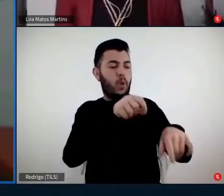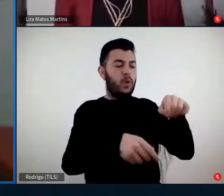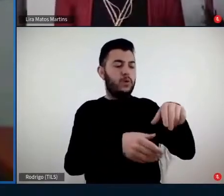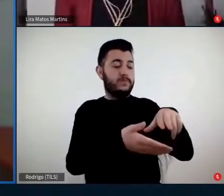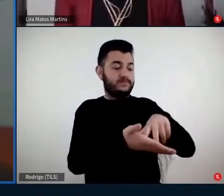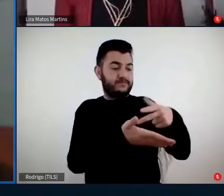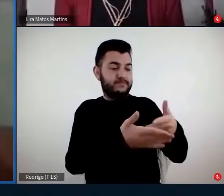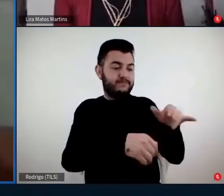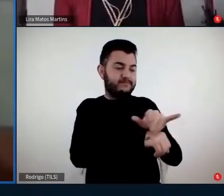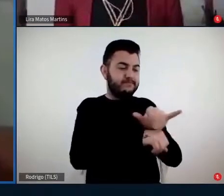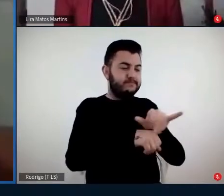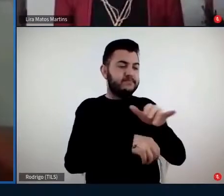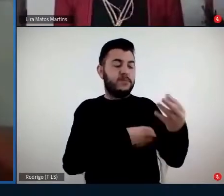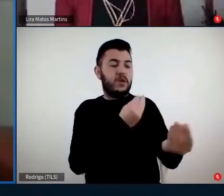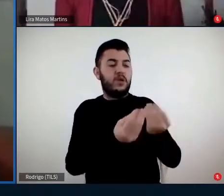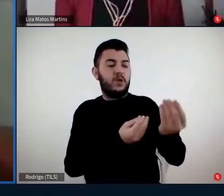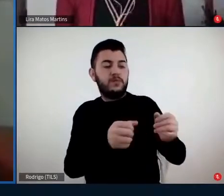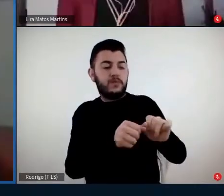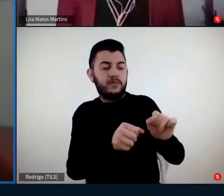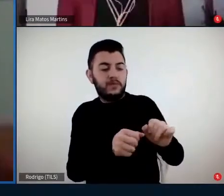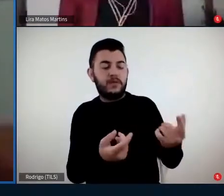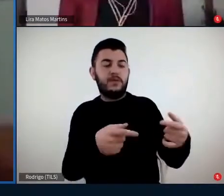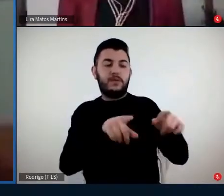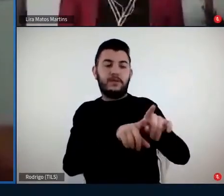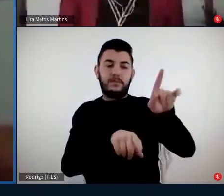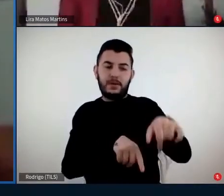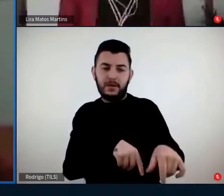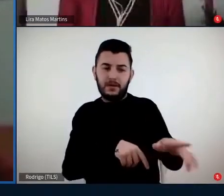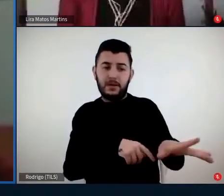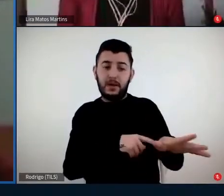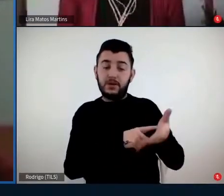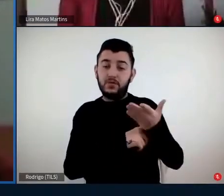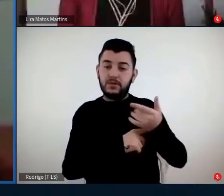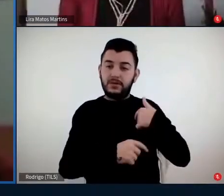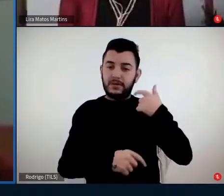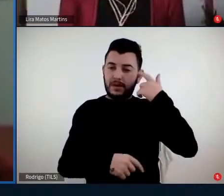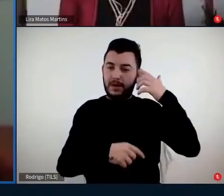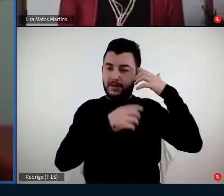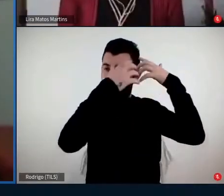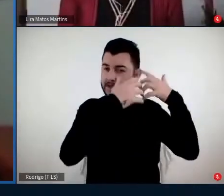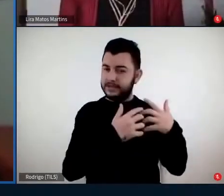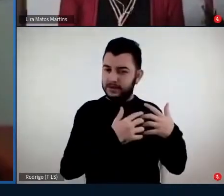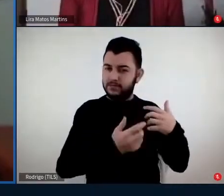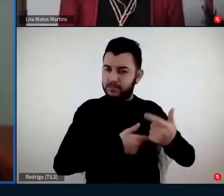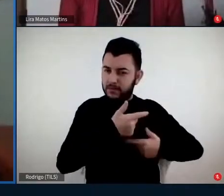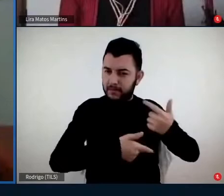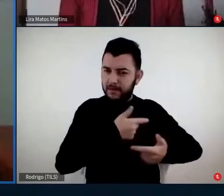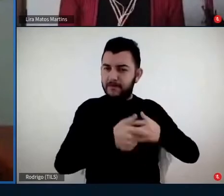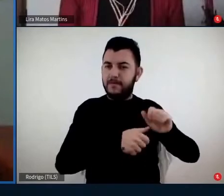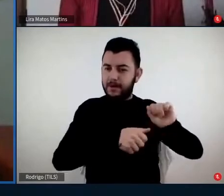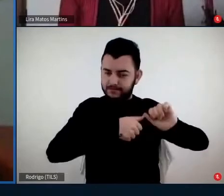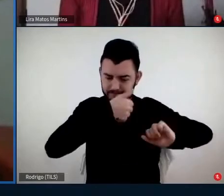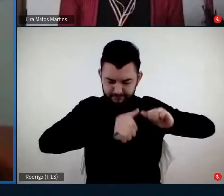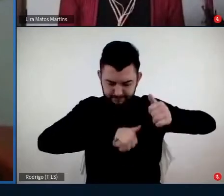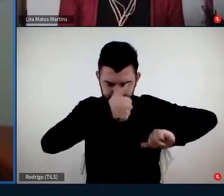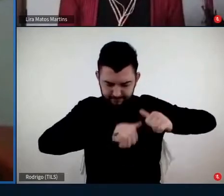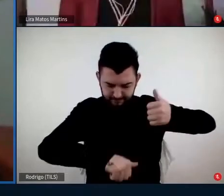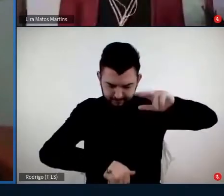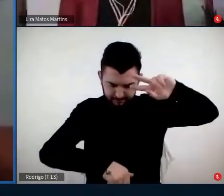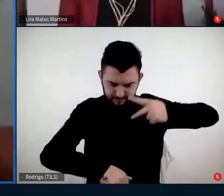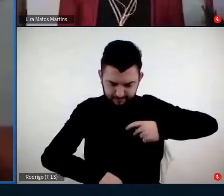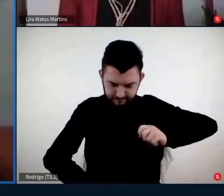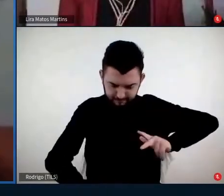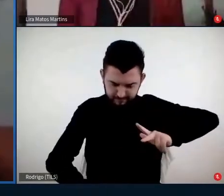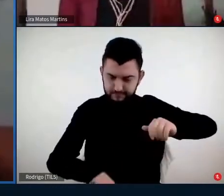capacidade de refletir sobre a própria reflexão que ele tem sobre o trabalho que ele realiza. Então, eu acho que